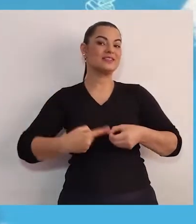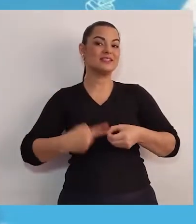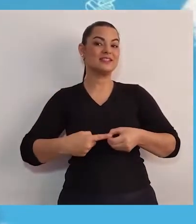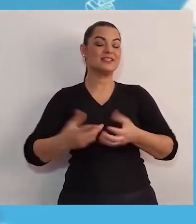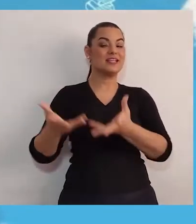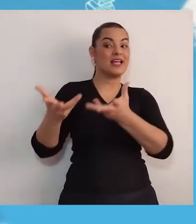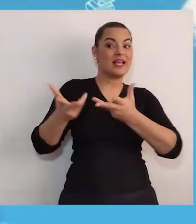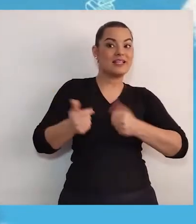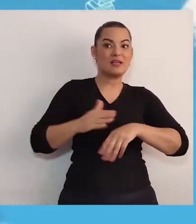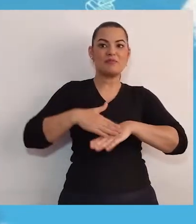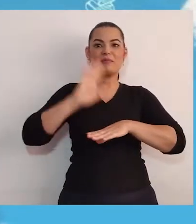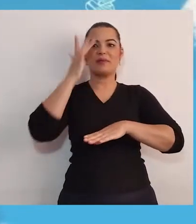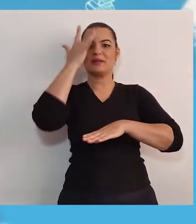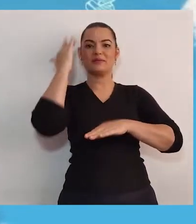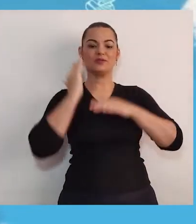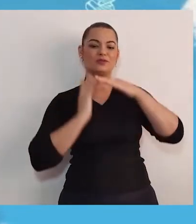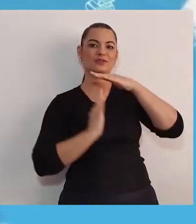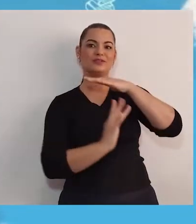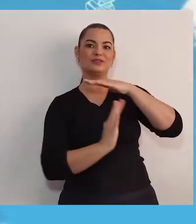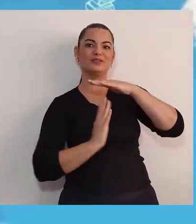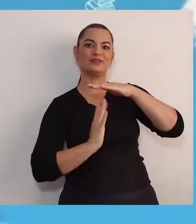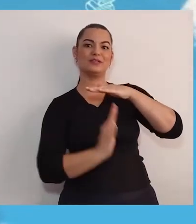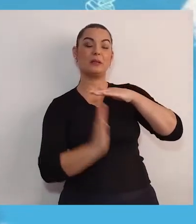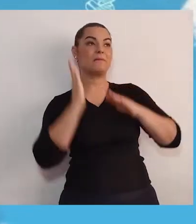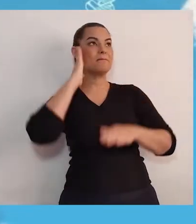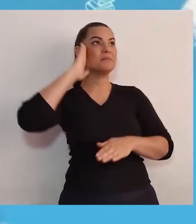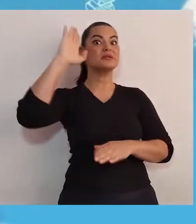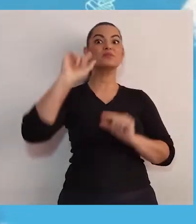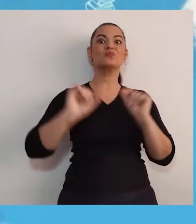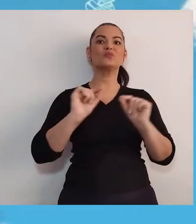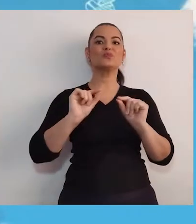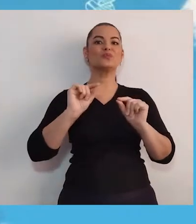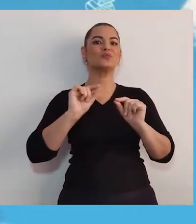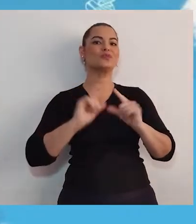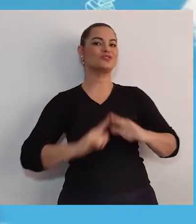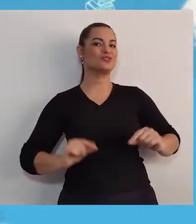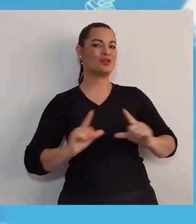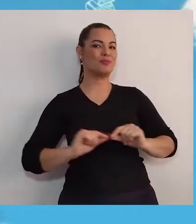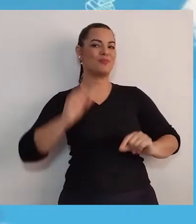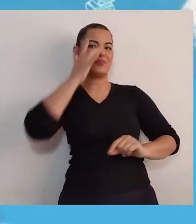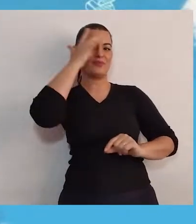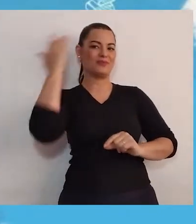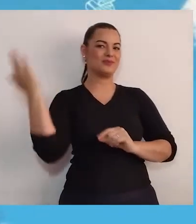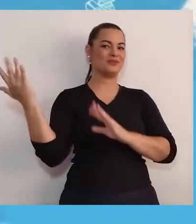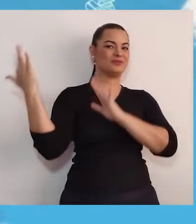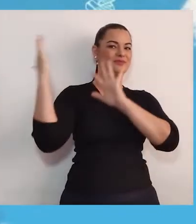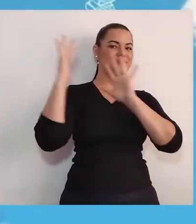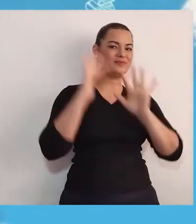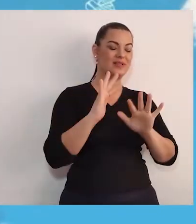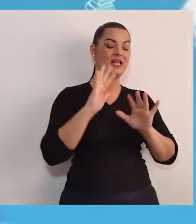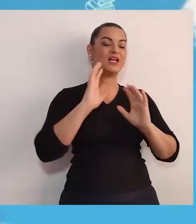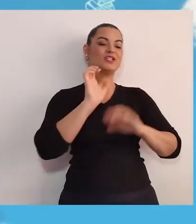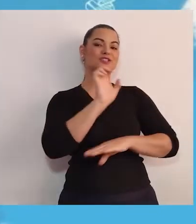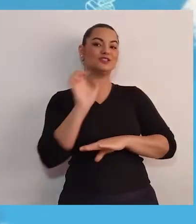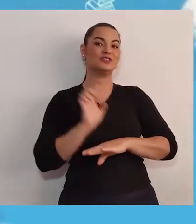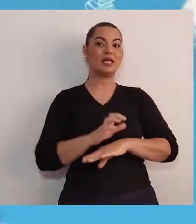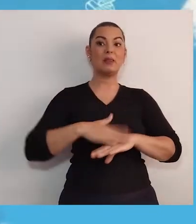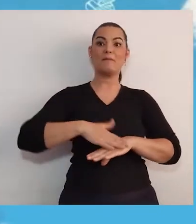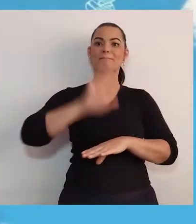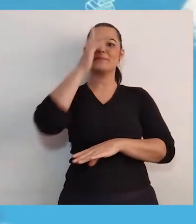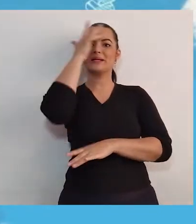que mais recebe imigrantes, principalmente japoneses. É o estado mais populoso do país,